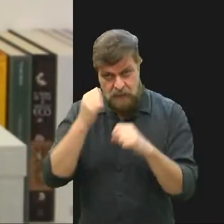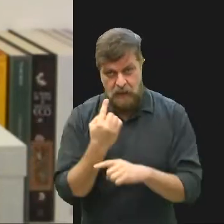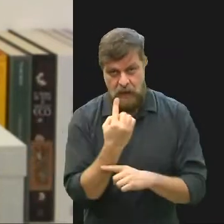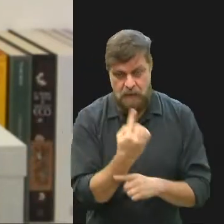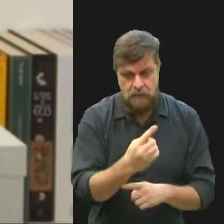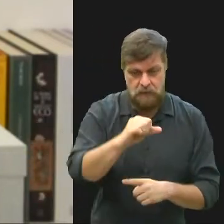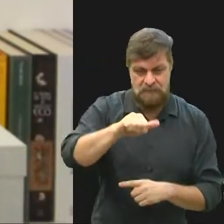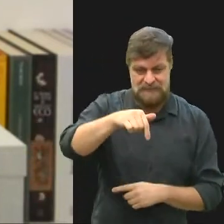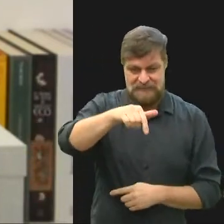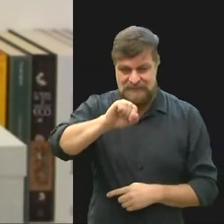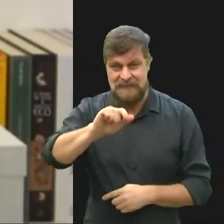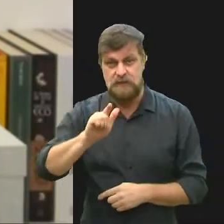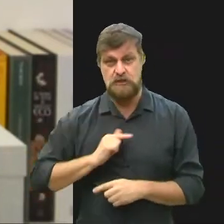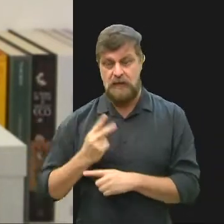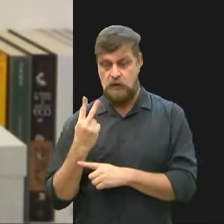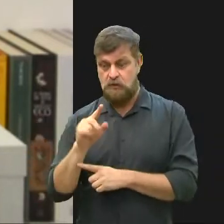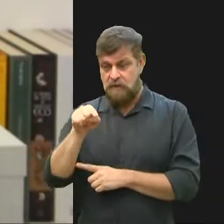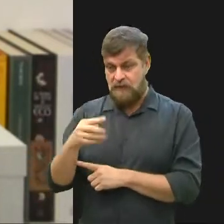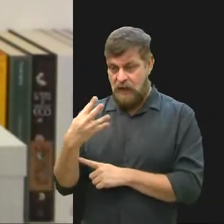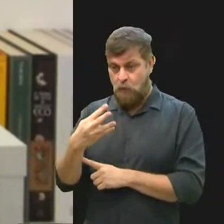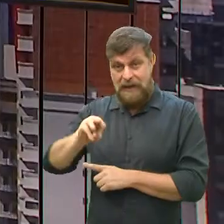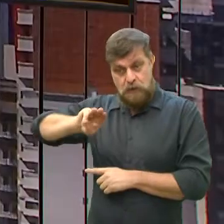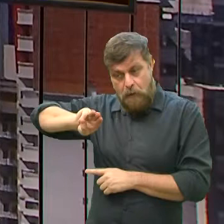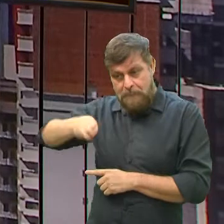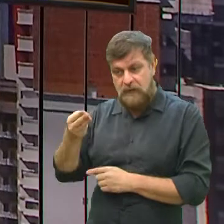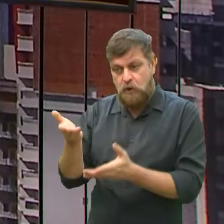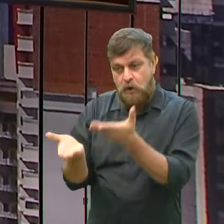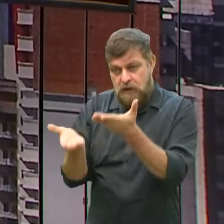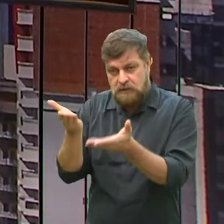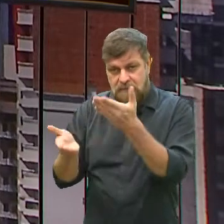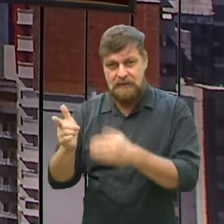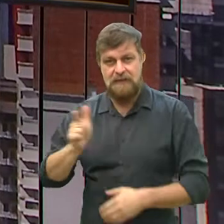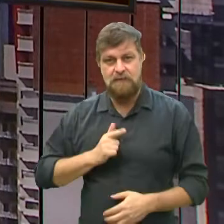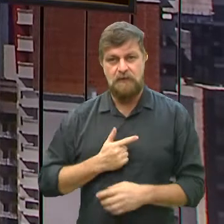ele era de 2,4 milhões de toneladas e em